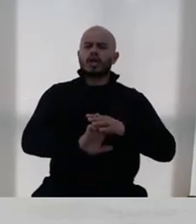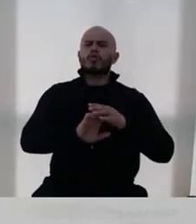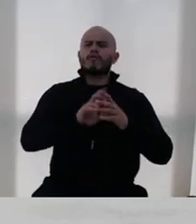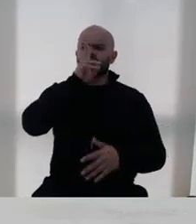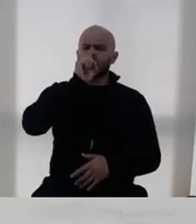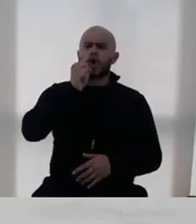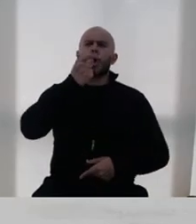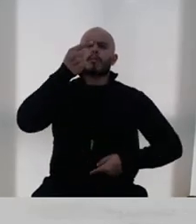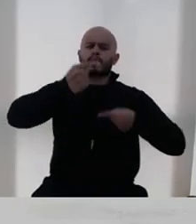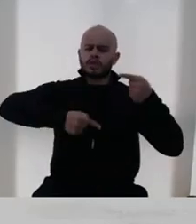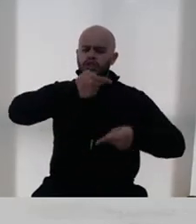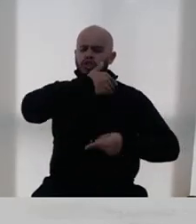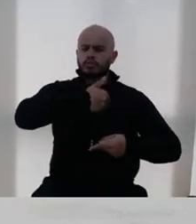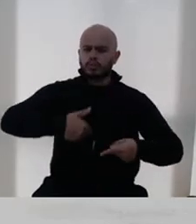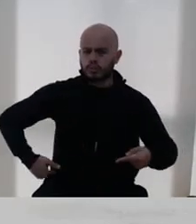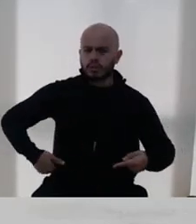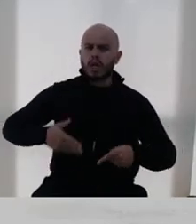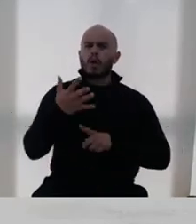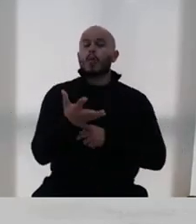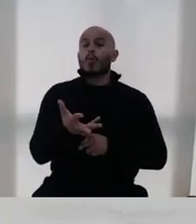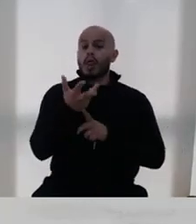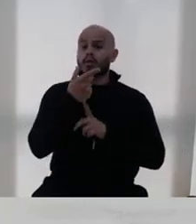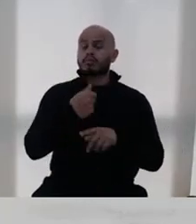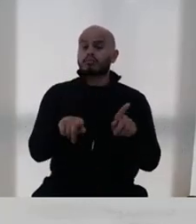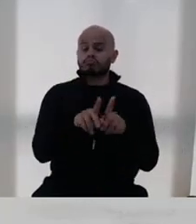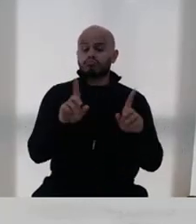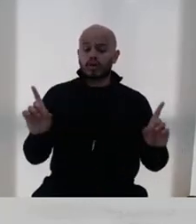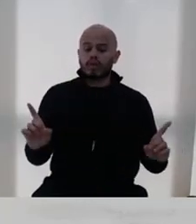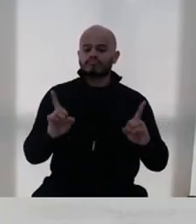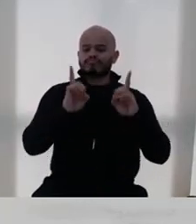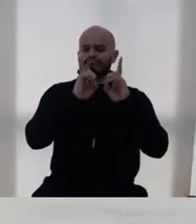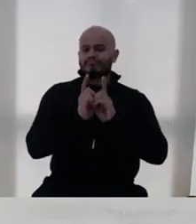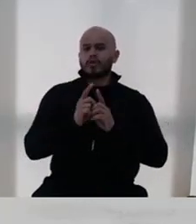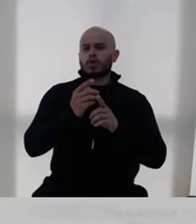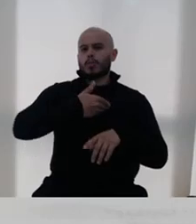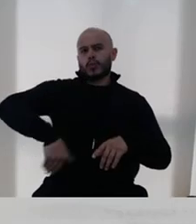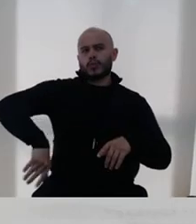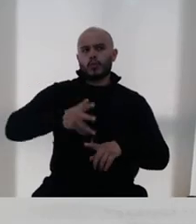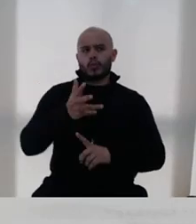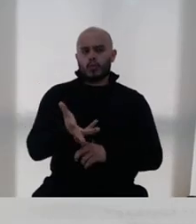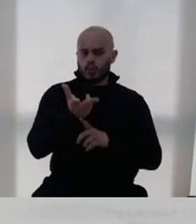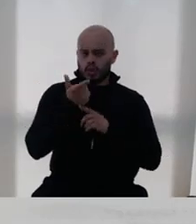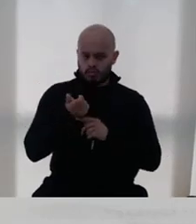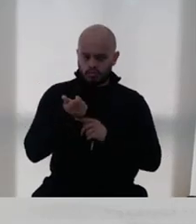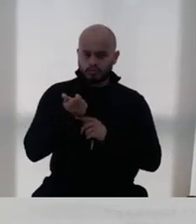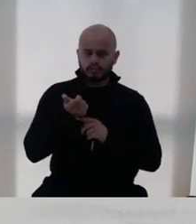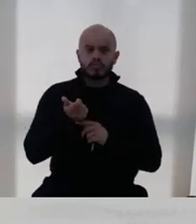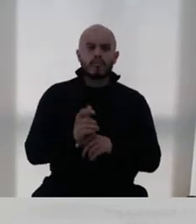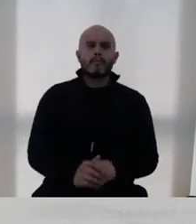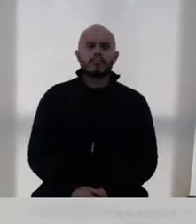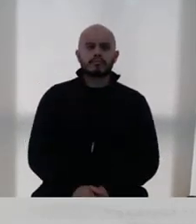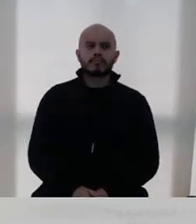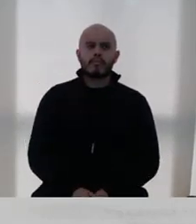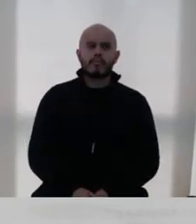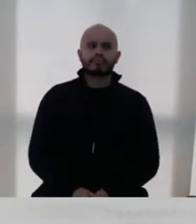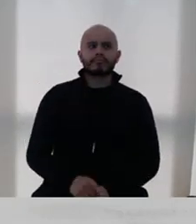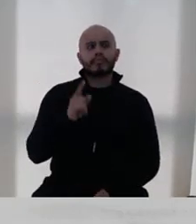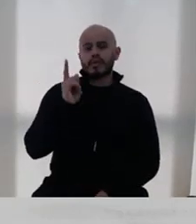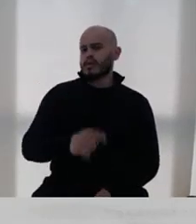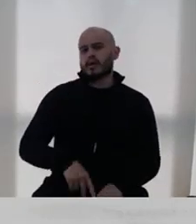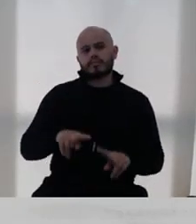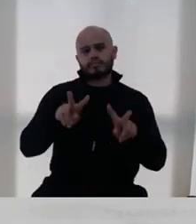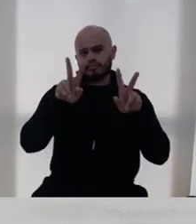políticas públicas de qualidade e eu acredito num serviço público de qualidade. Consequentemente, é uma pauta da Defensoria